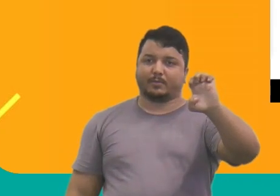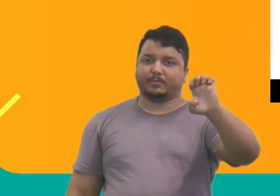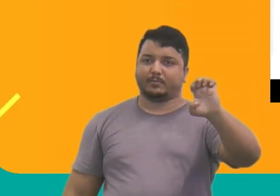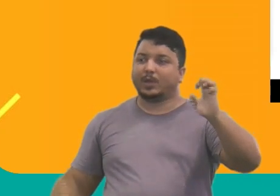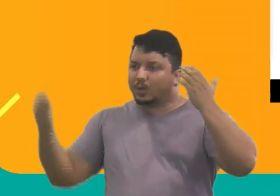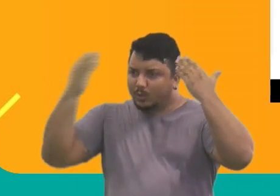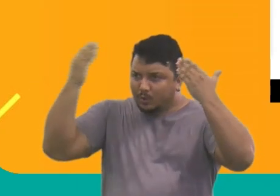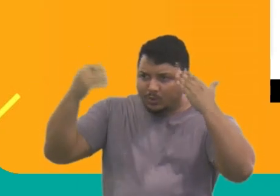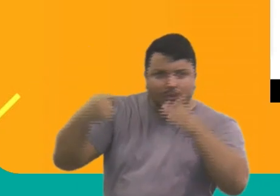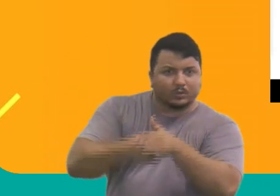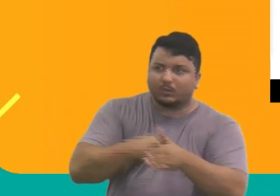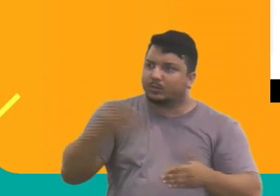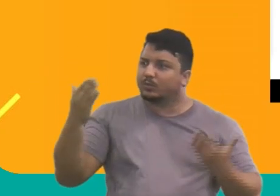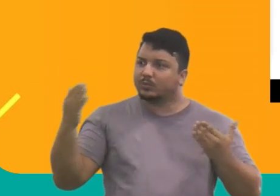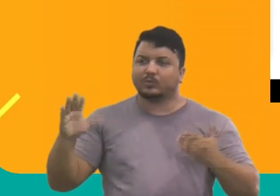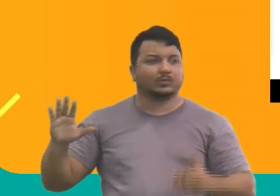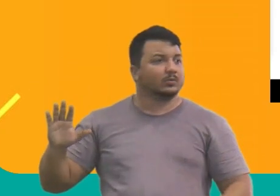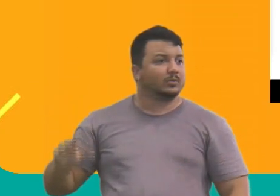Alguma dúvida?